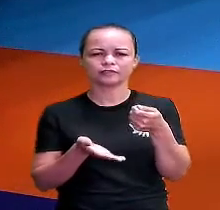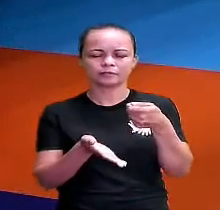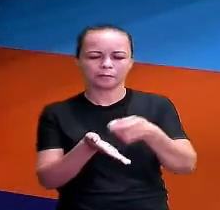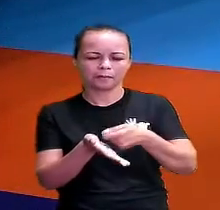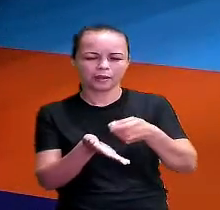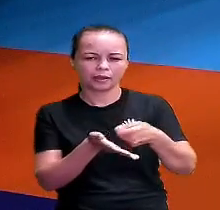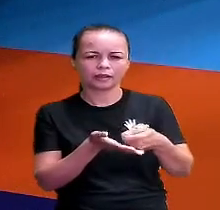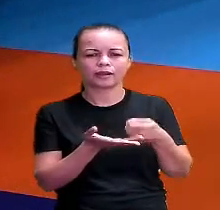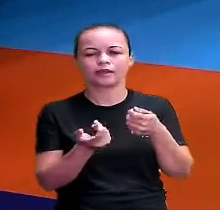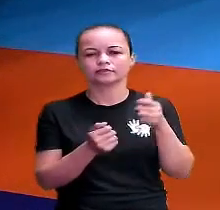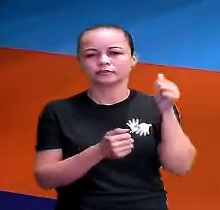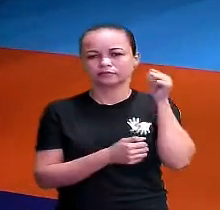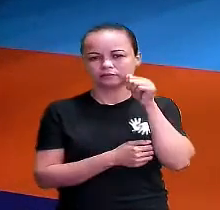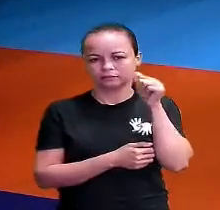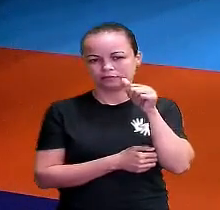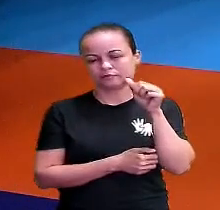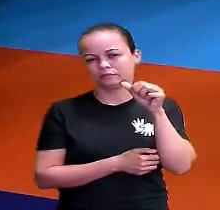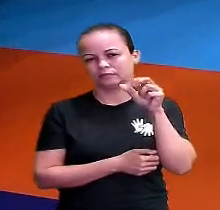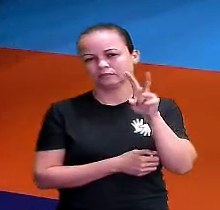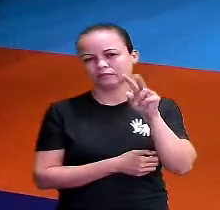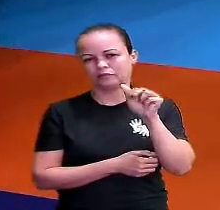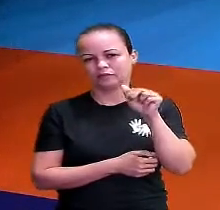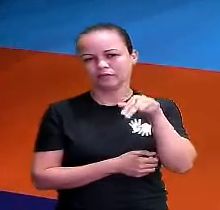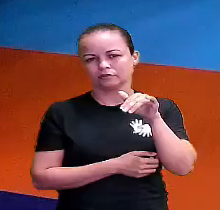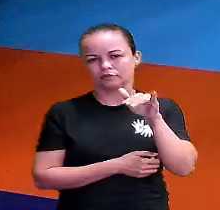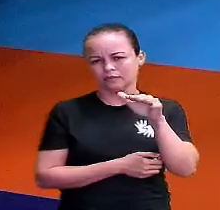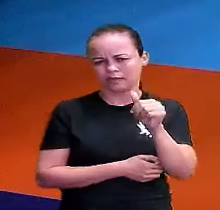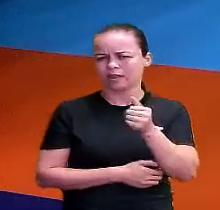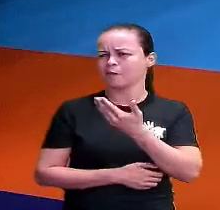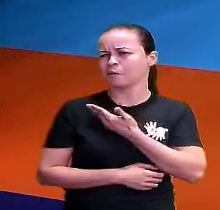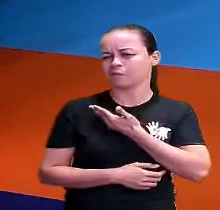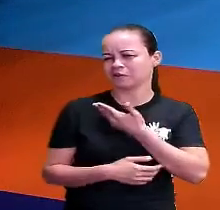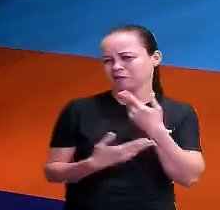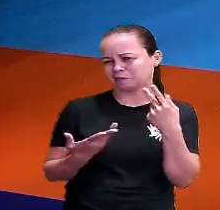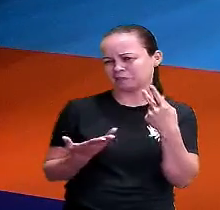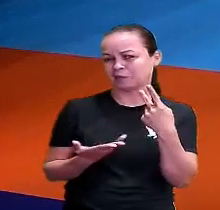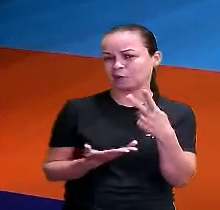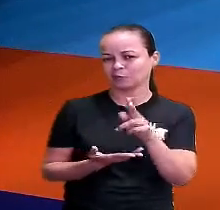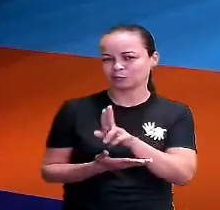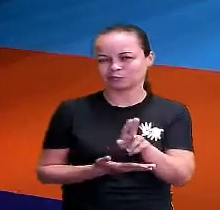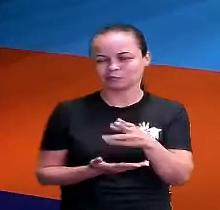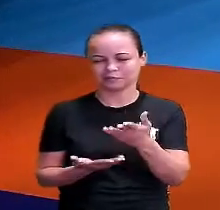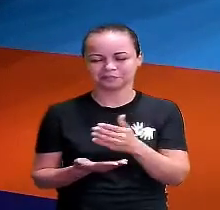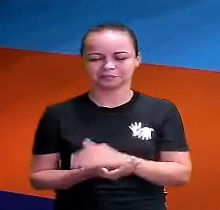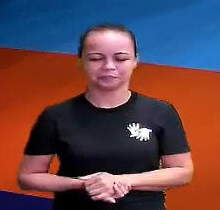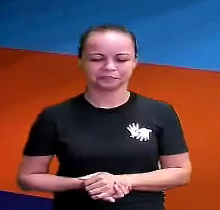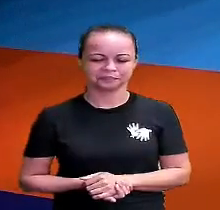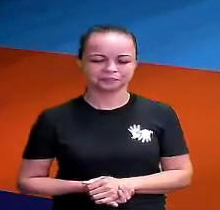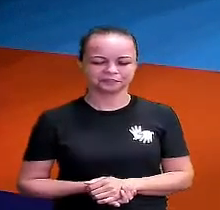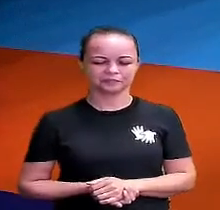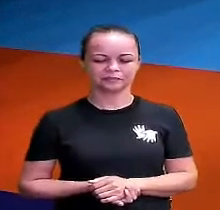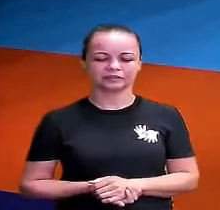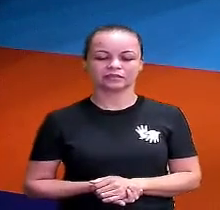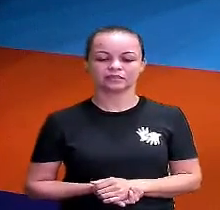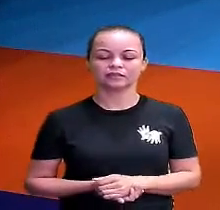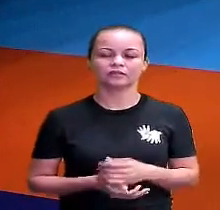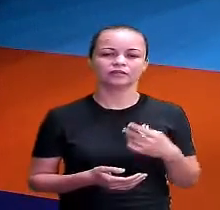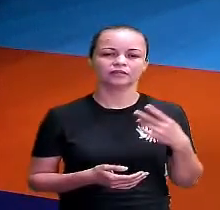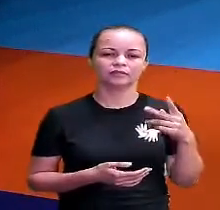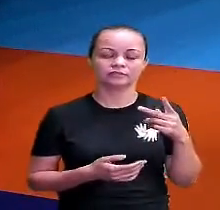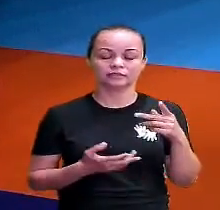de Vânia, tá? Vânia é uma colega. Tem um nome para ela, Vânia. E aí aqui em cima a gente chama